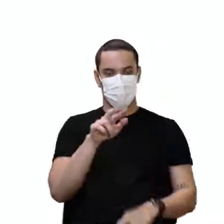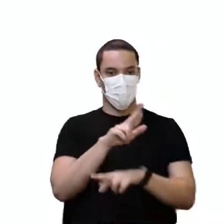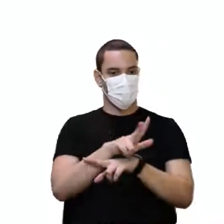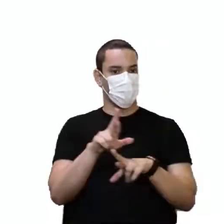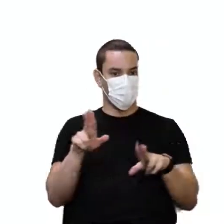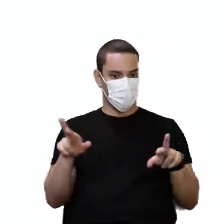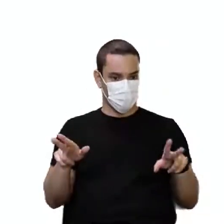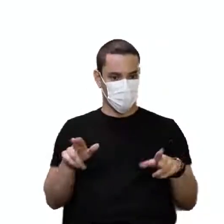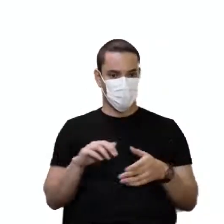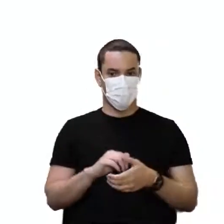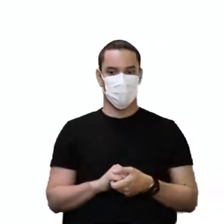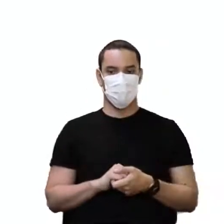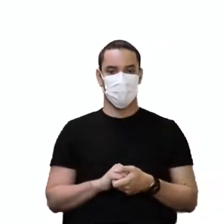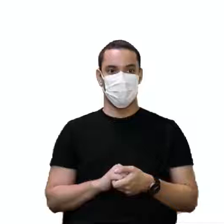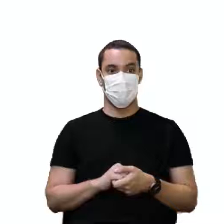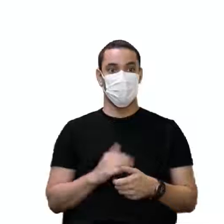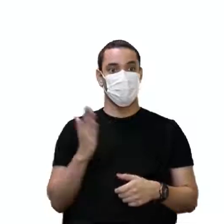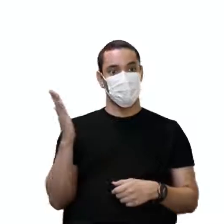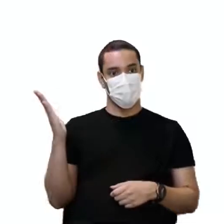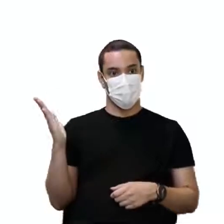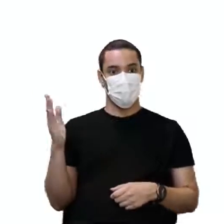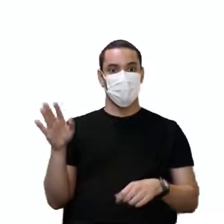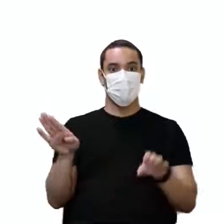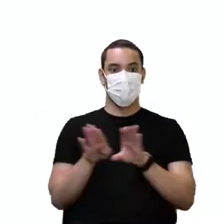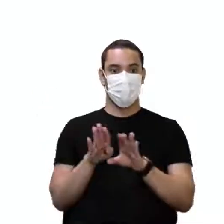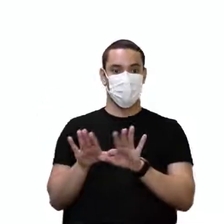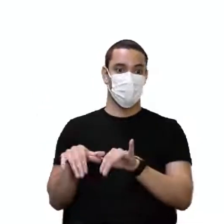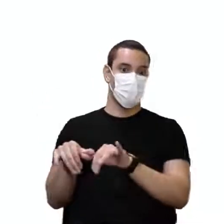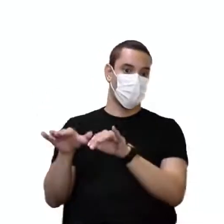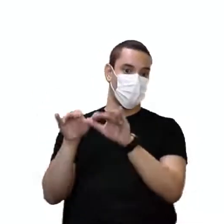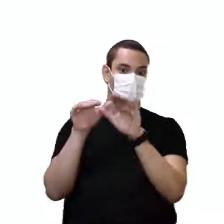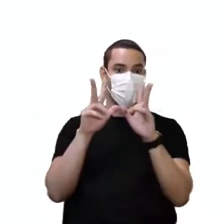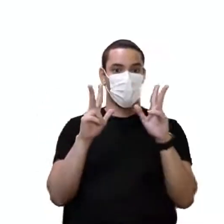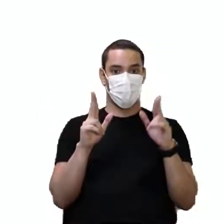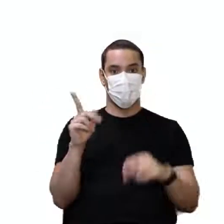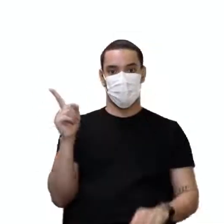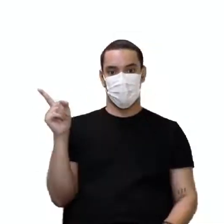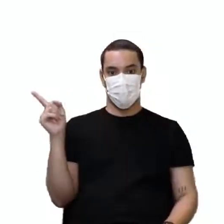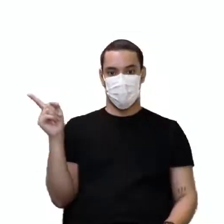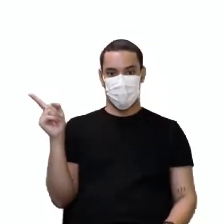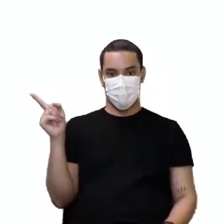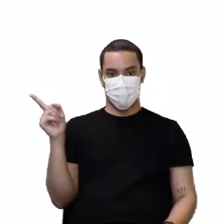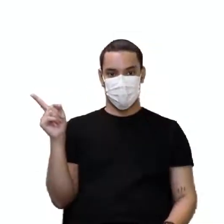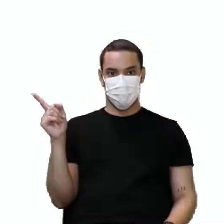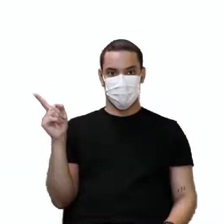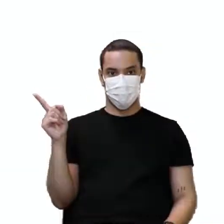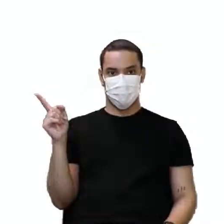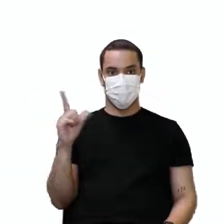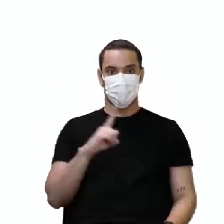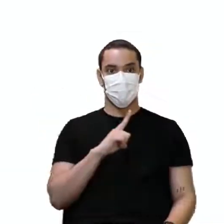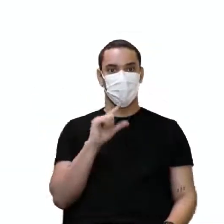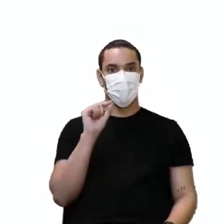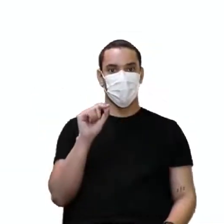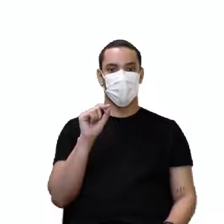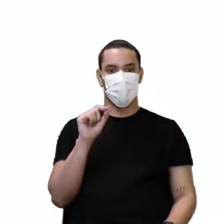ambientes diferentes, tá? E aí tem o aéreo também, que no caso está aí nosso morceguinho, com essa